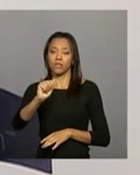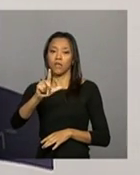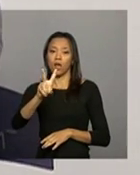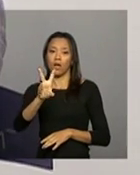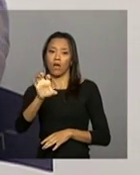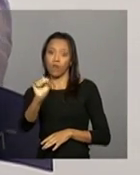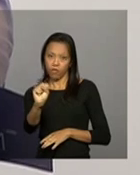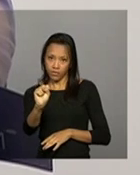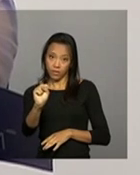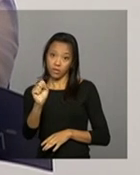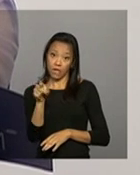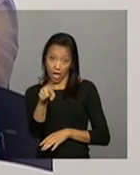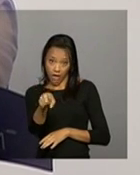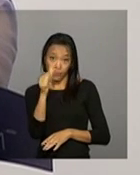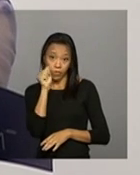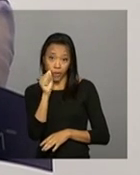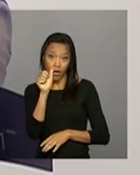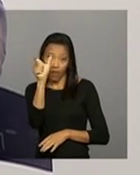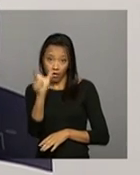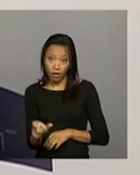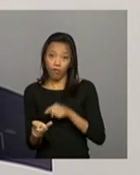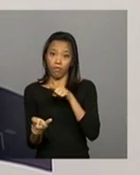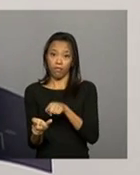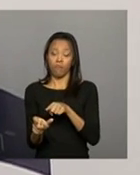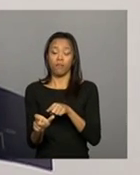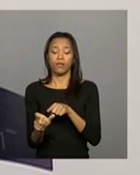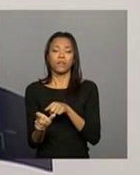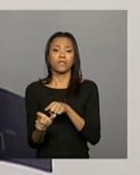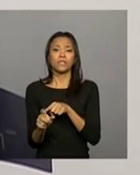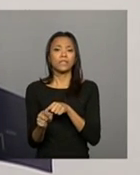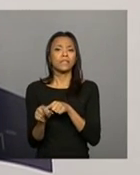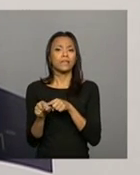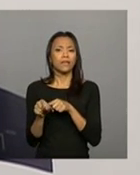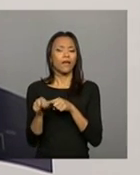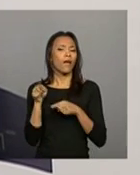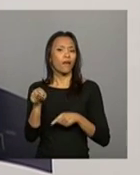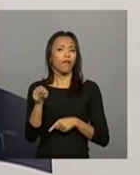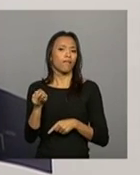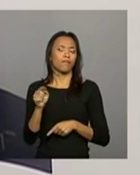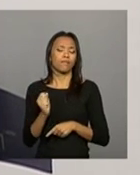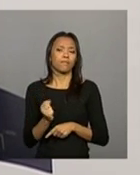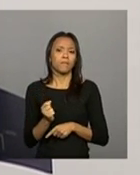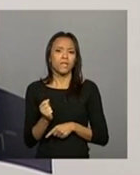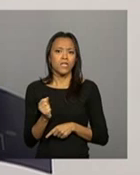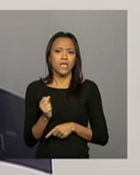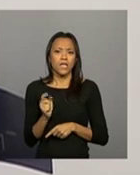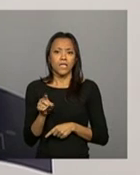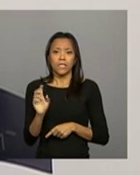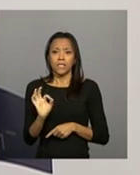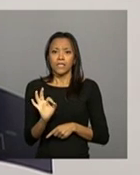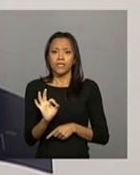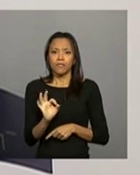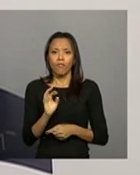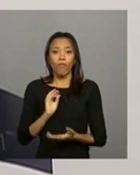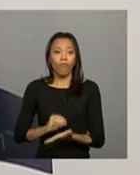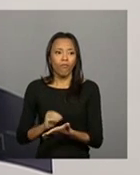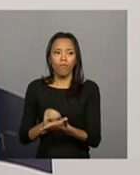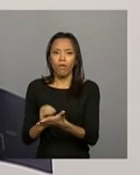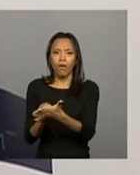que é uma das mulheres que não falta um minuto nesse